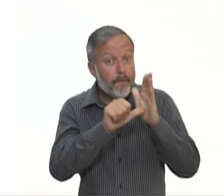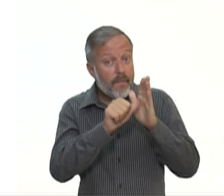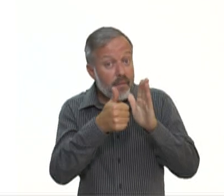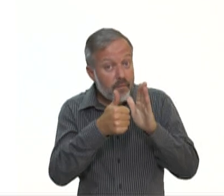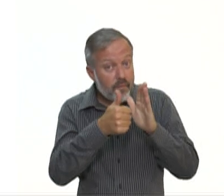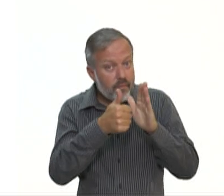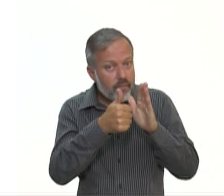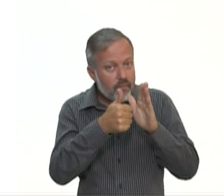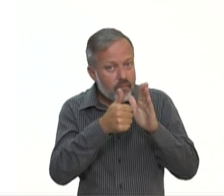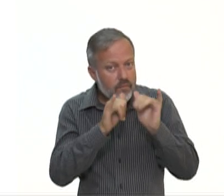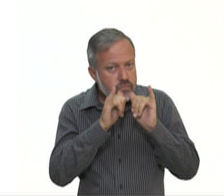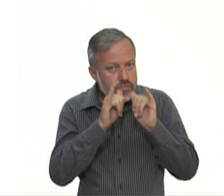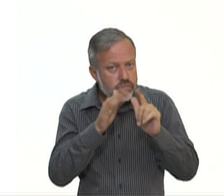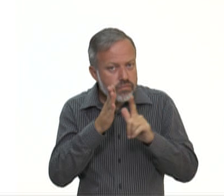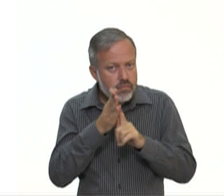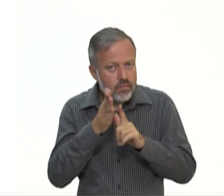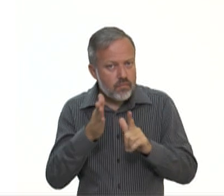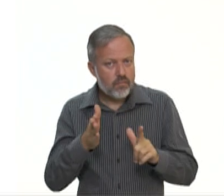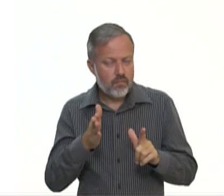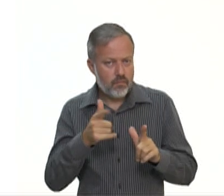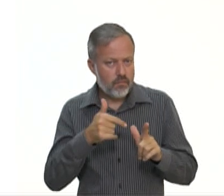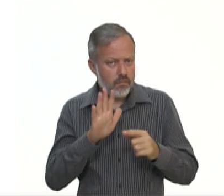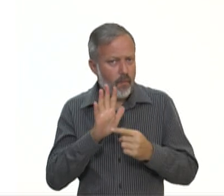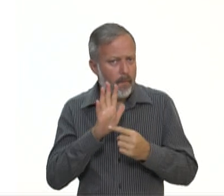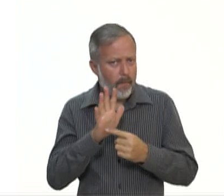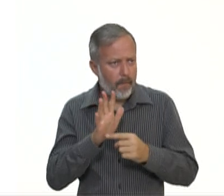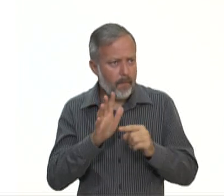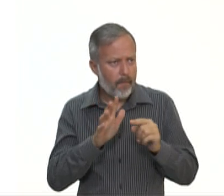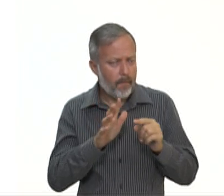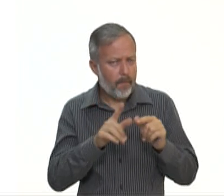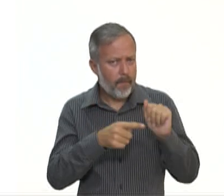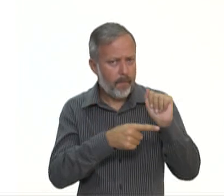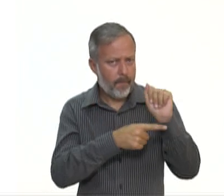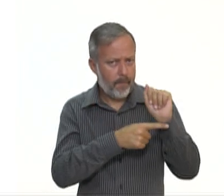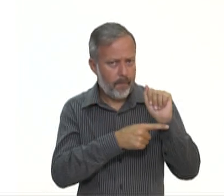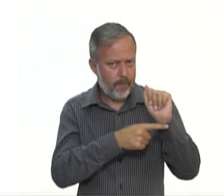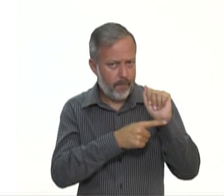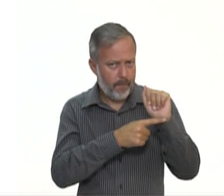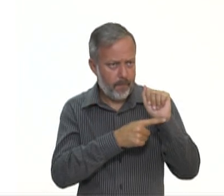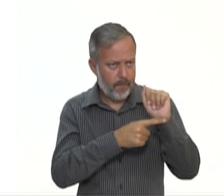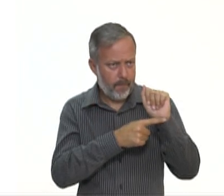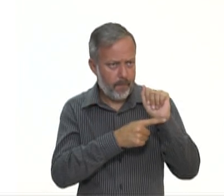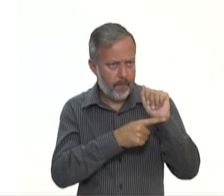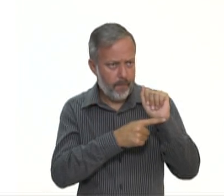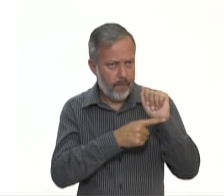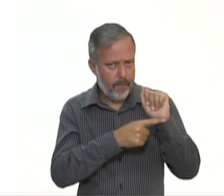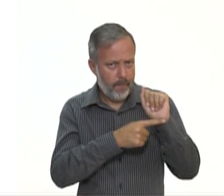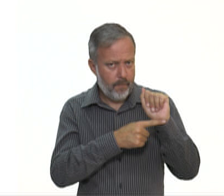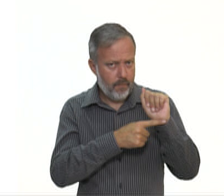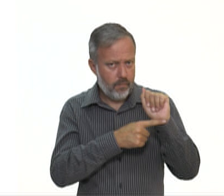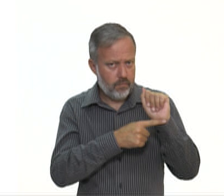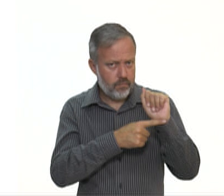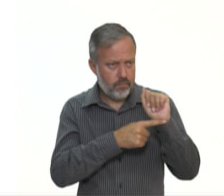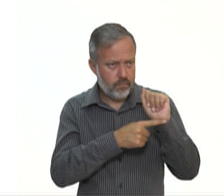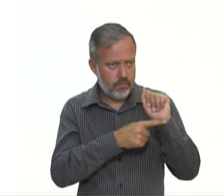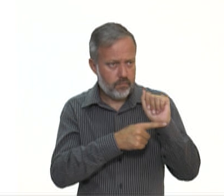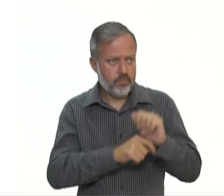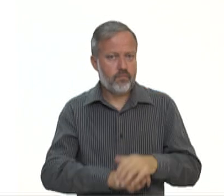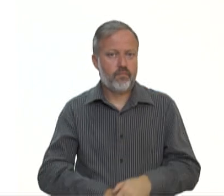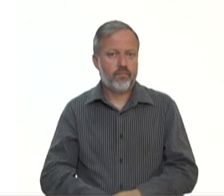parte, ou seja, primeira parte formal, o que aparece ali formalmente, é a manchete em português ou titular em